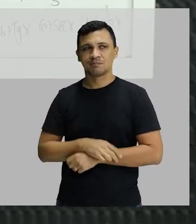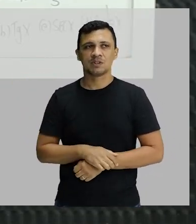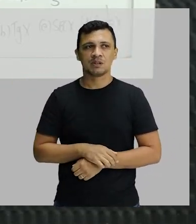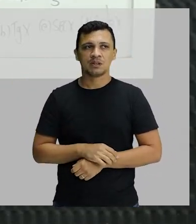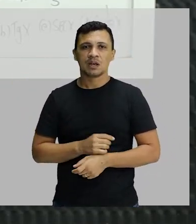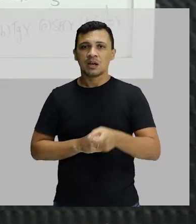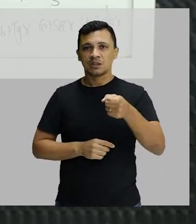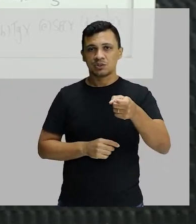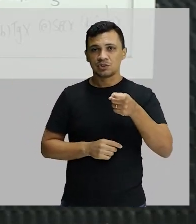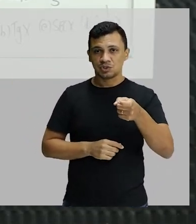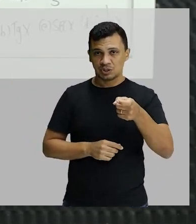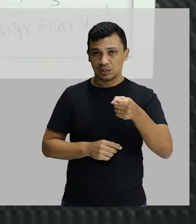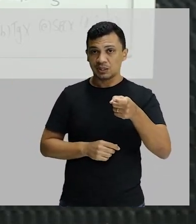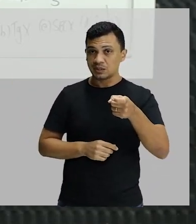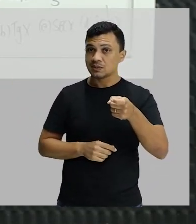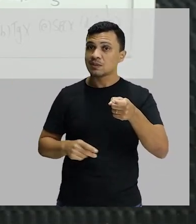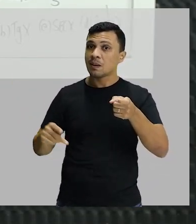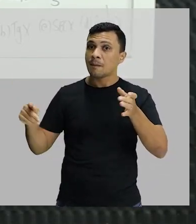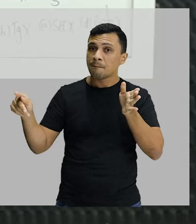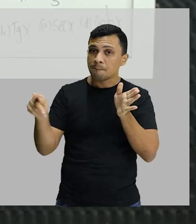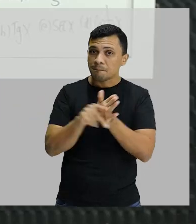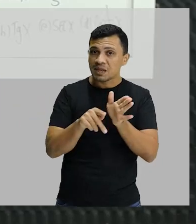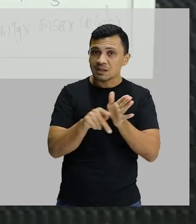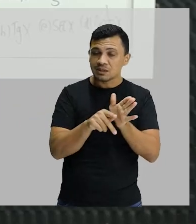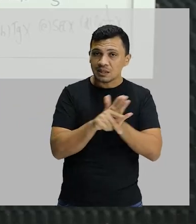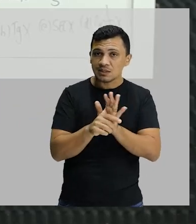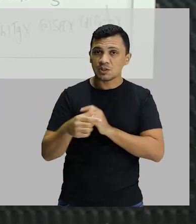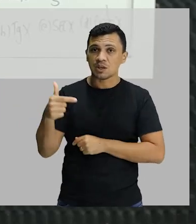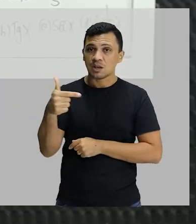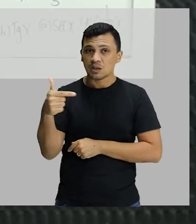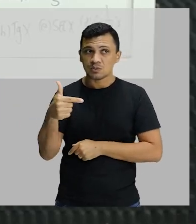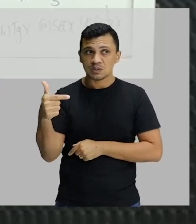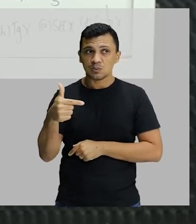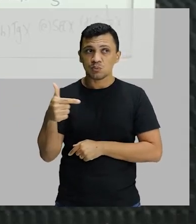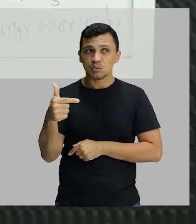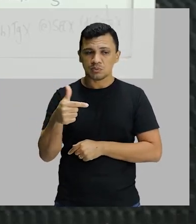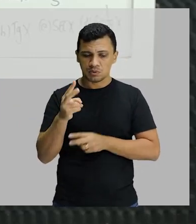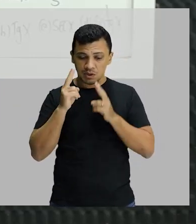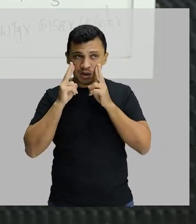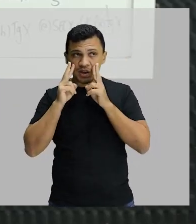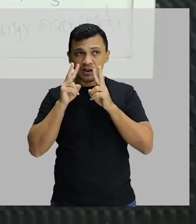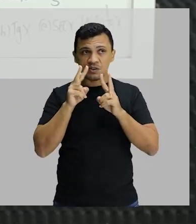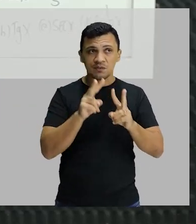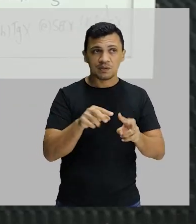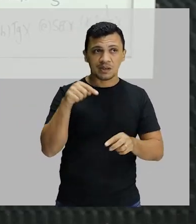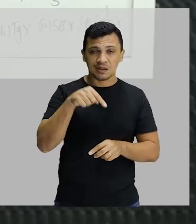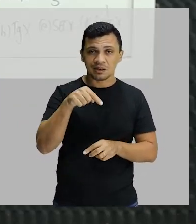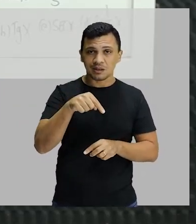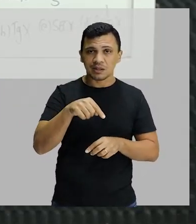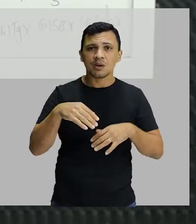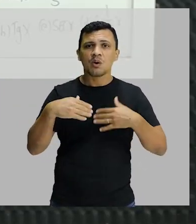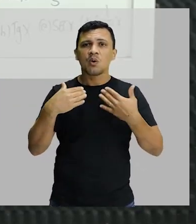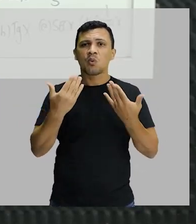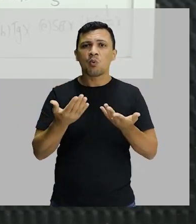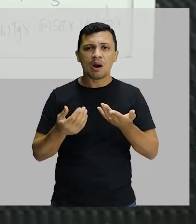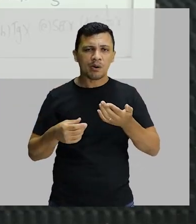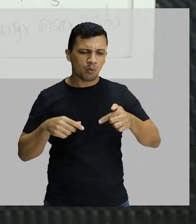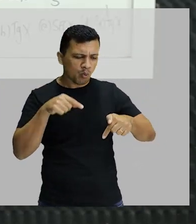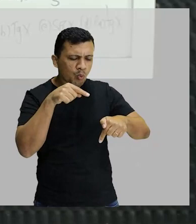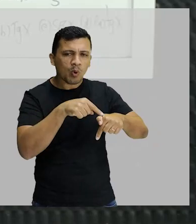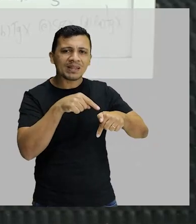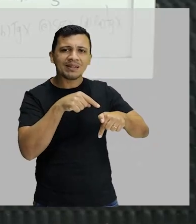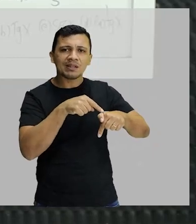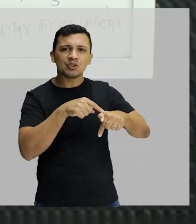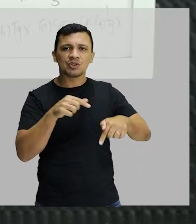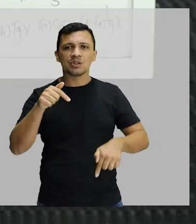segundo quadrante, isso aqui é importante, galera. Por que é importante você saber em qual quadrante está o seu